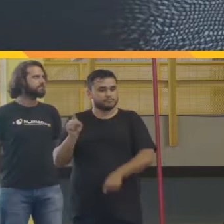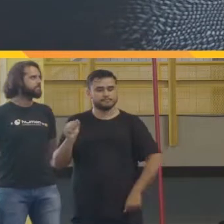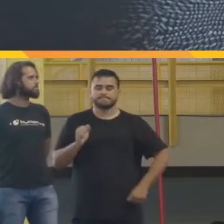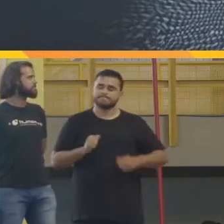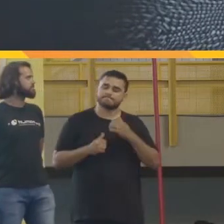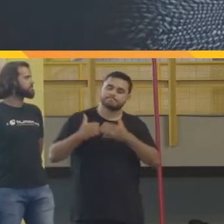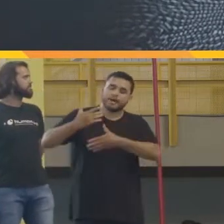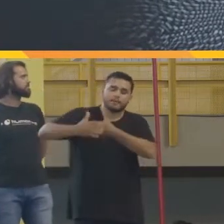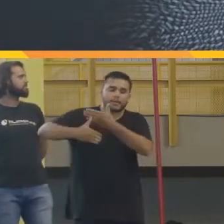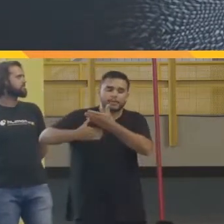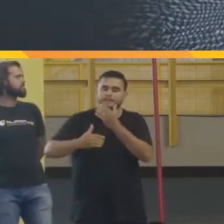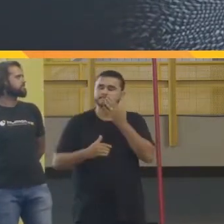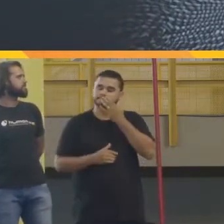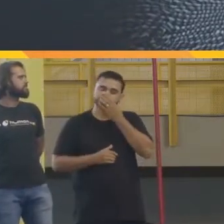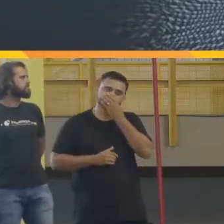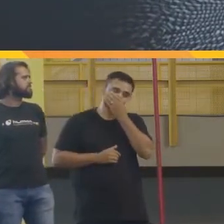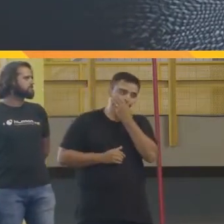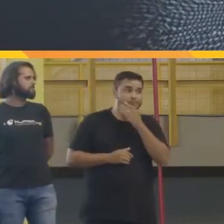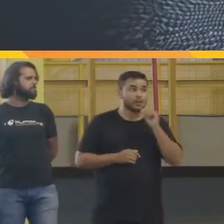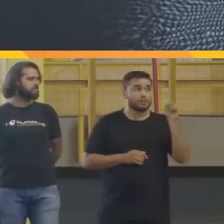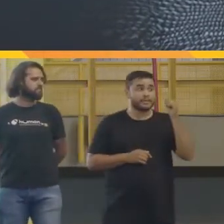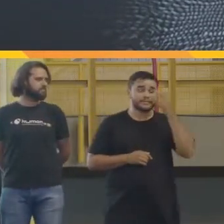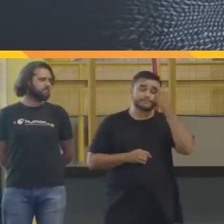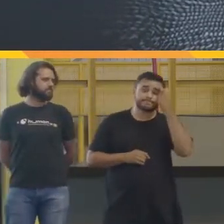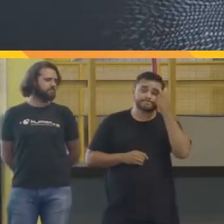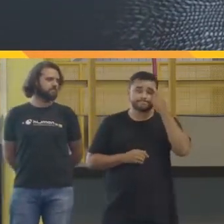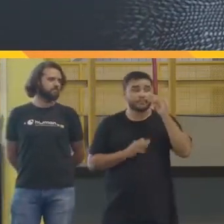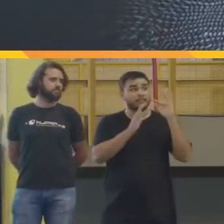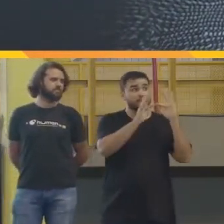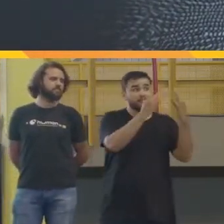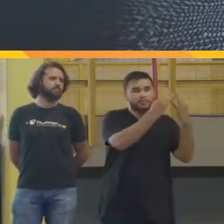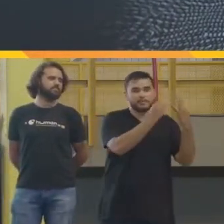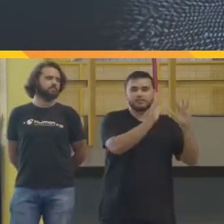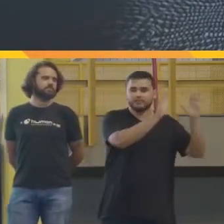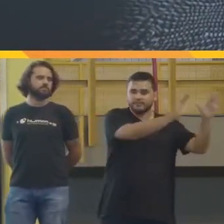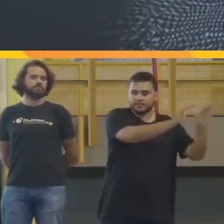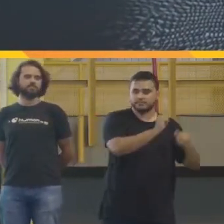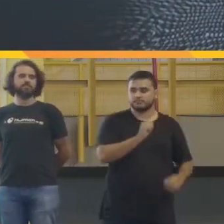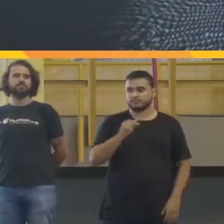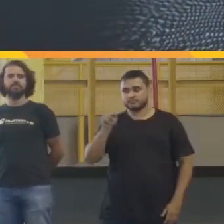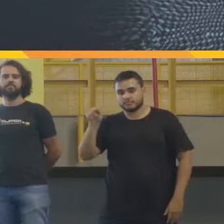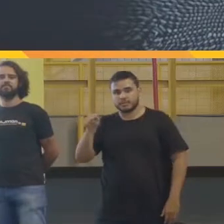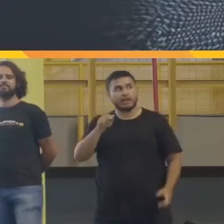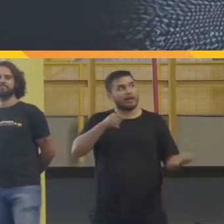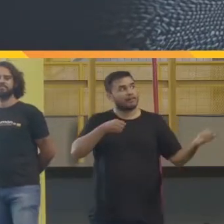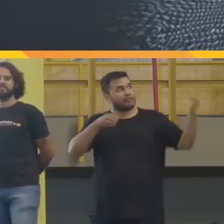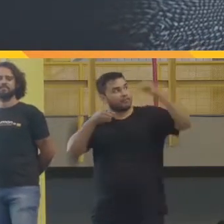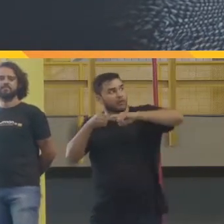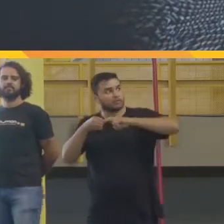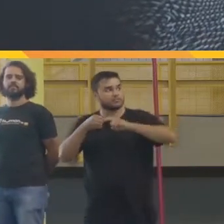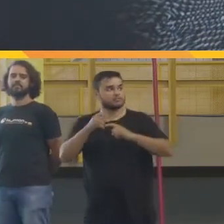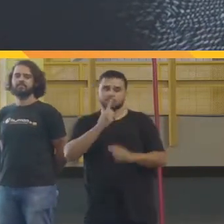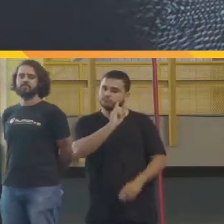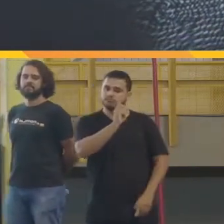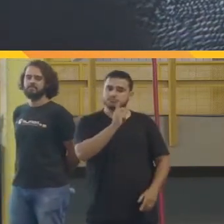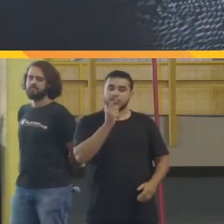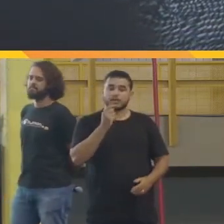Aí começam a pedir para Dom Pedro voltar. Mandam a primeira carta para Dom Pedro: Dom